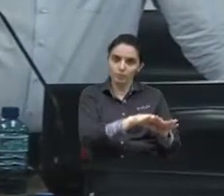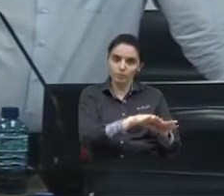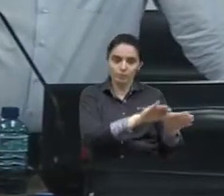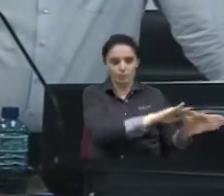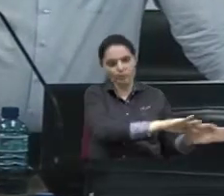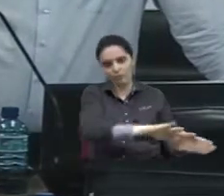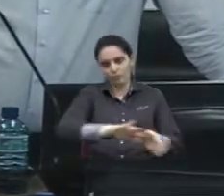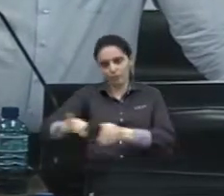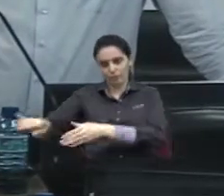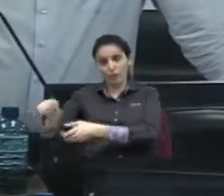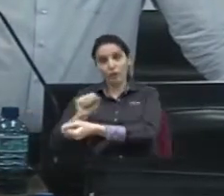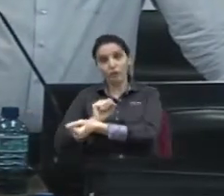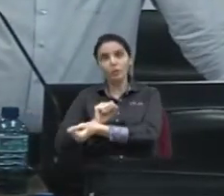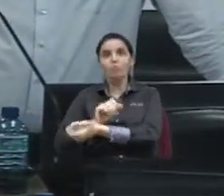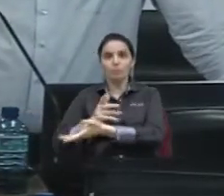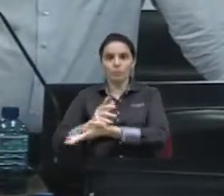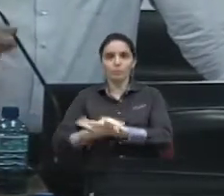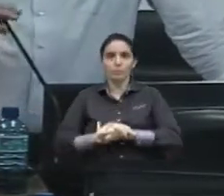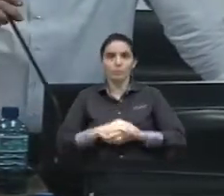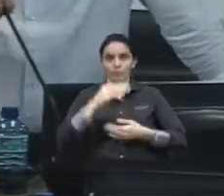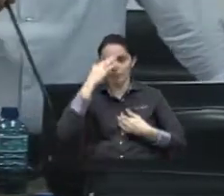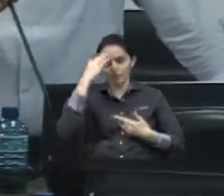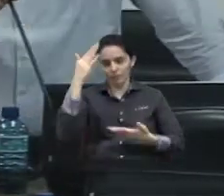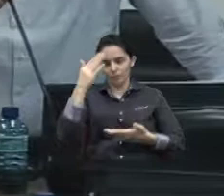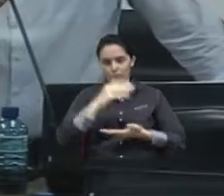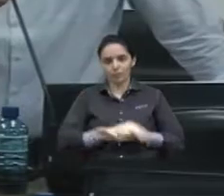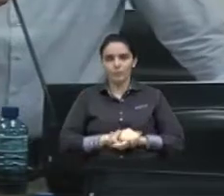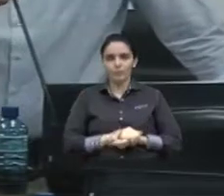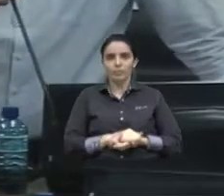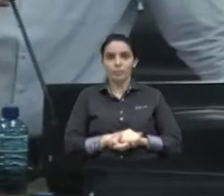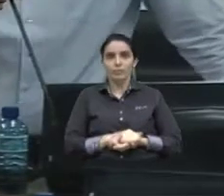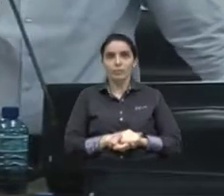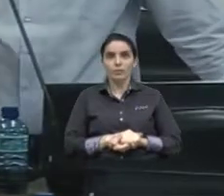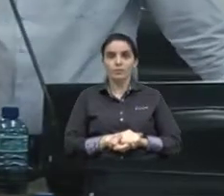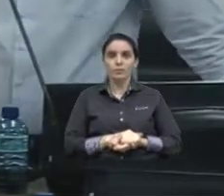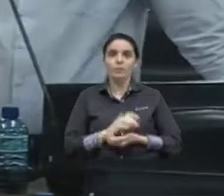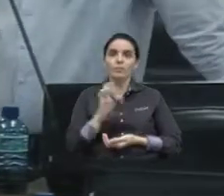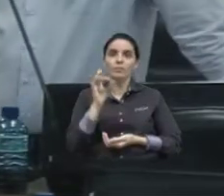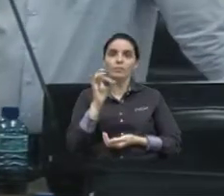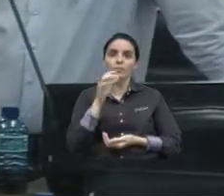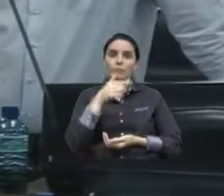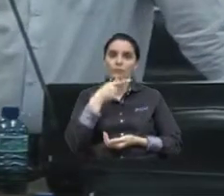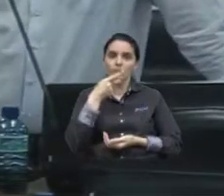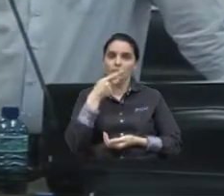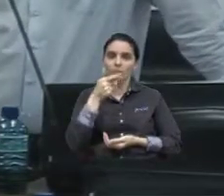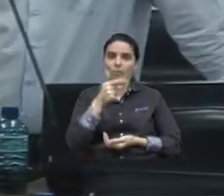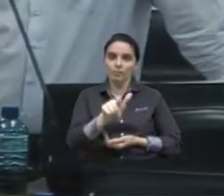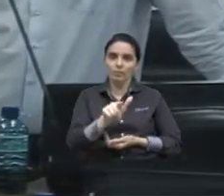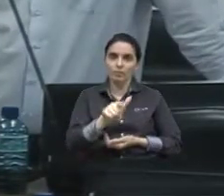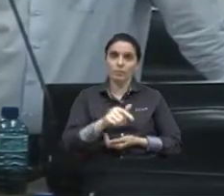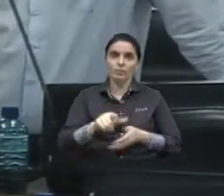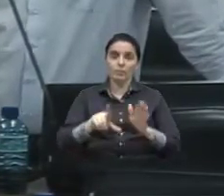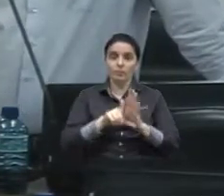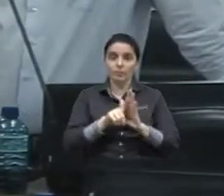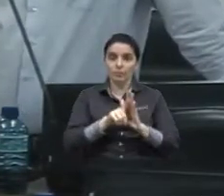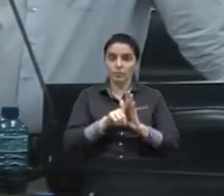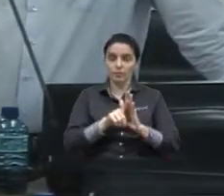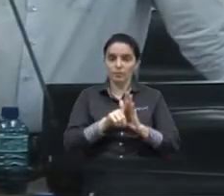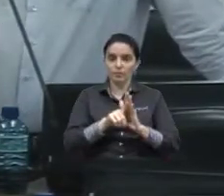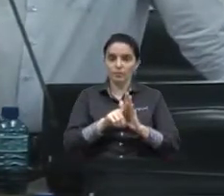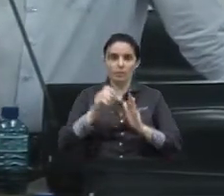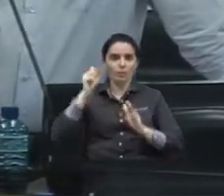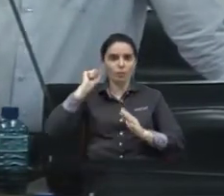recolhidos esses veículos. Obrigado, vereador. Só reforçando, vereador, que a lei do pancadão específico, ela só